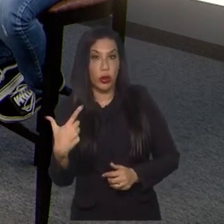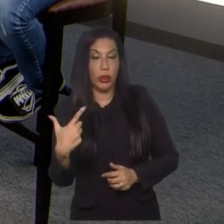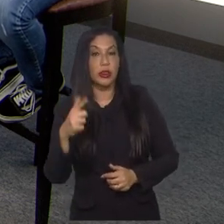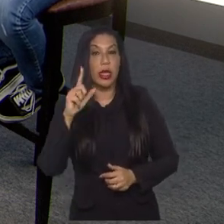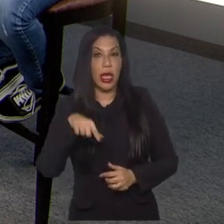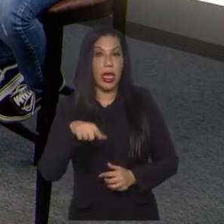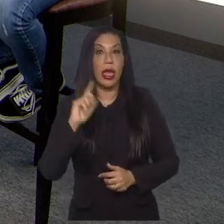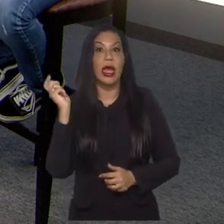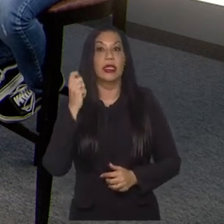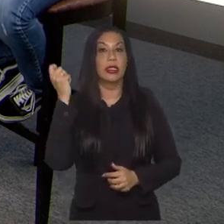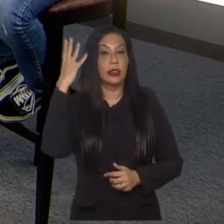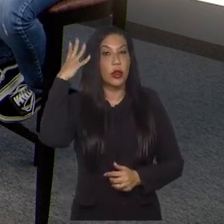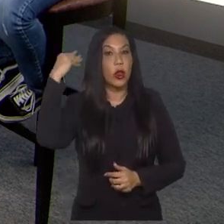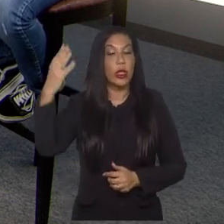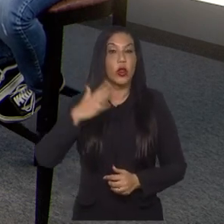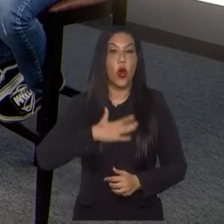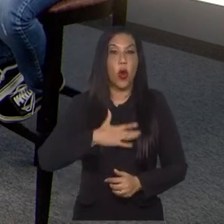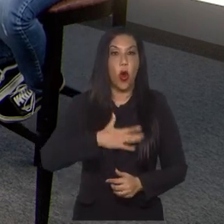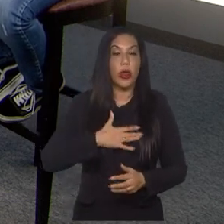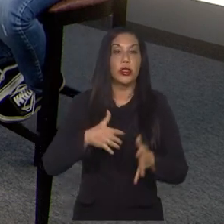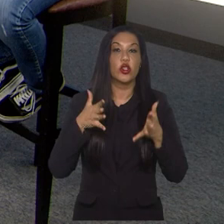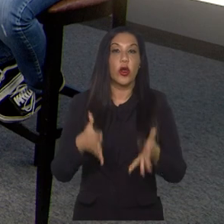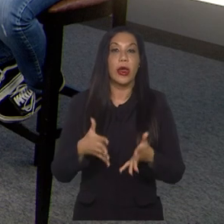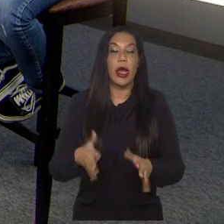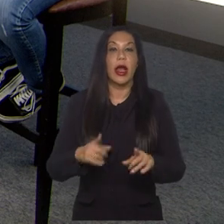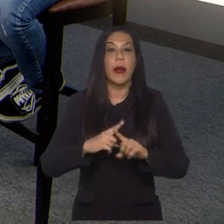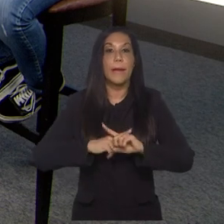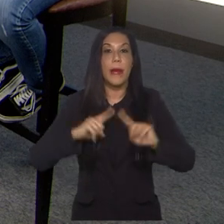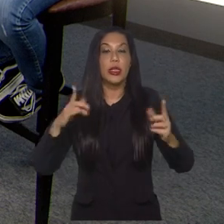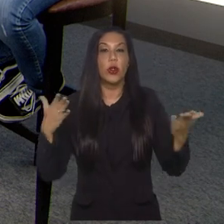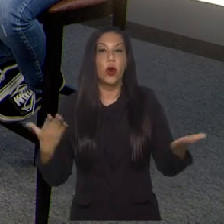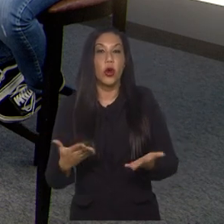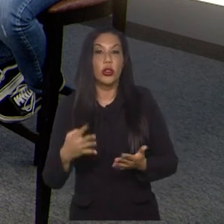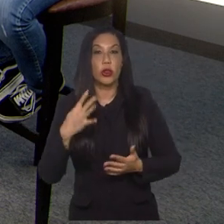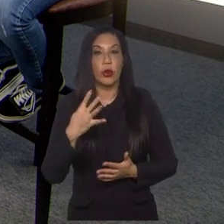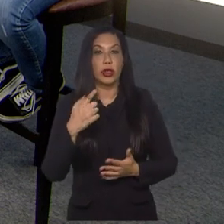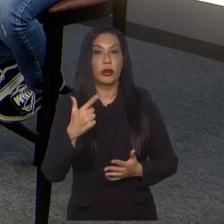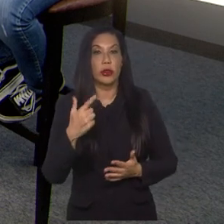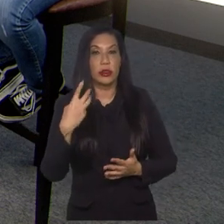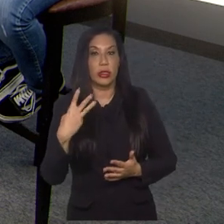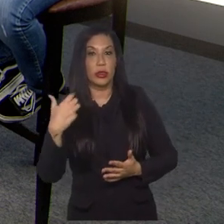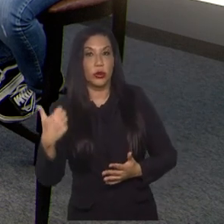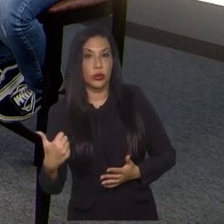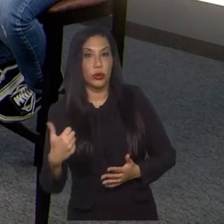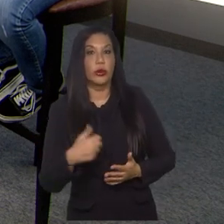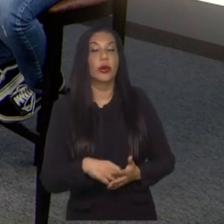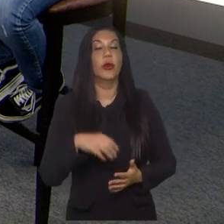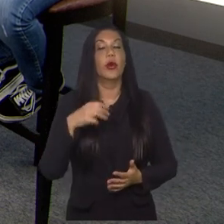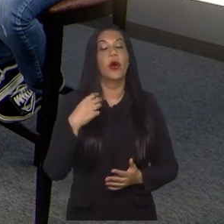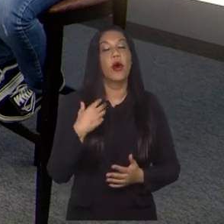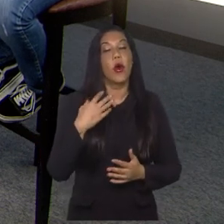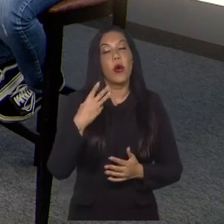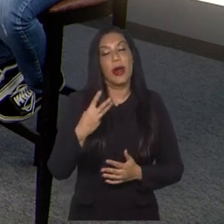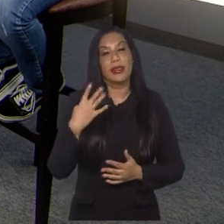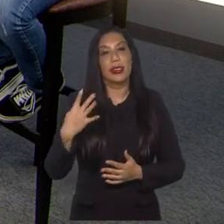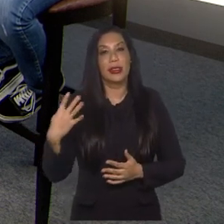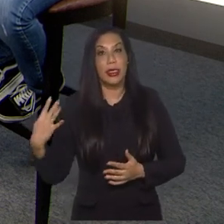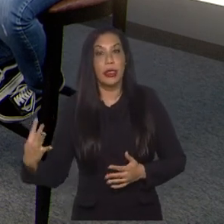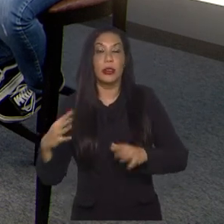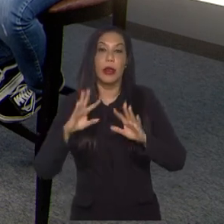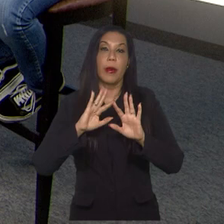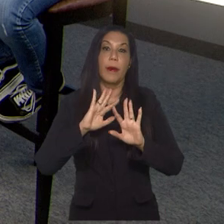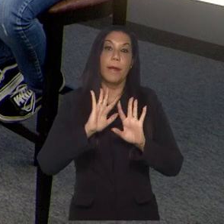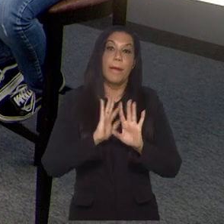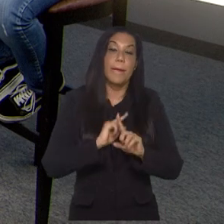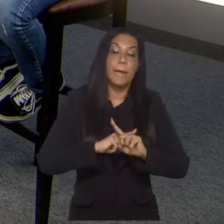que é o que a seleção da Holanda também gosta bastante de jogar. Mas hoje elas têm jogado num 4-2-3-1 ou num 4-3-3. Né? Então, assim, é